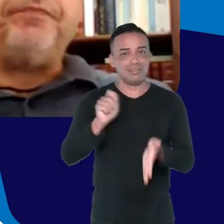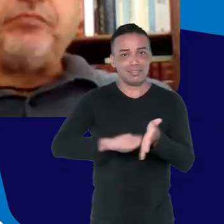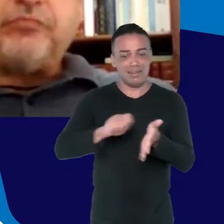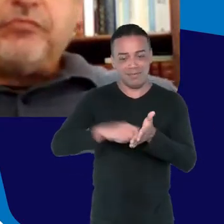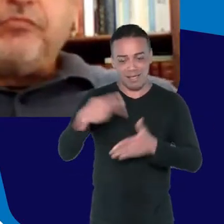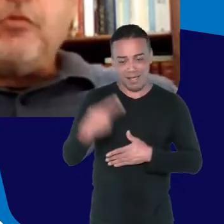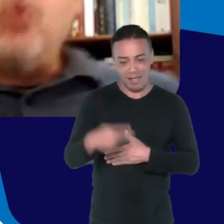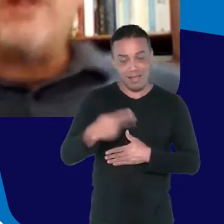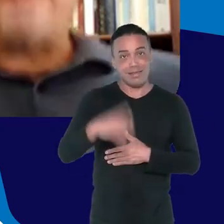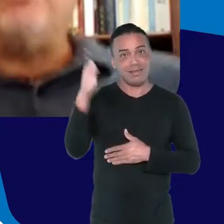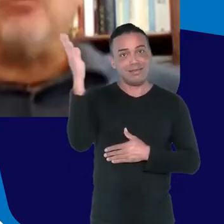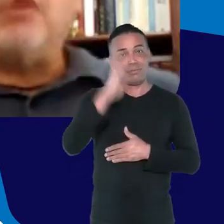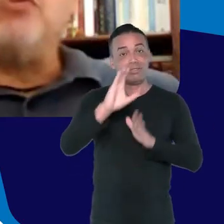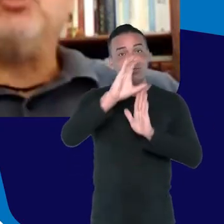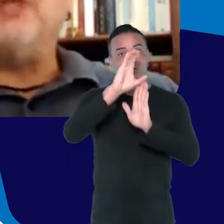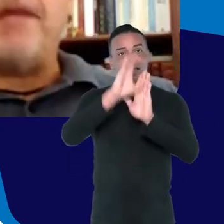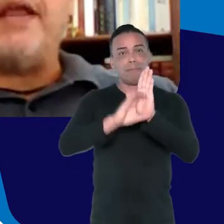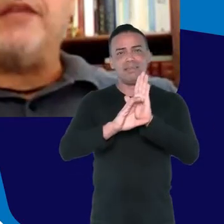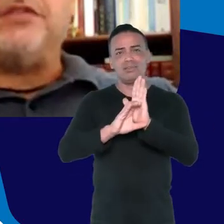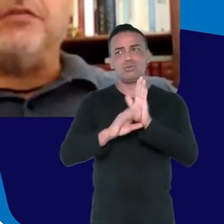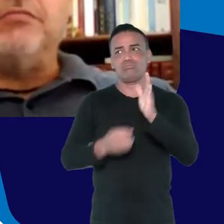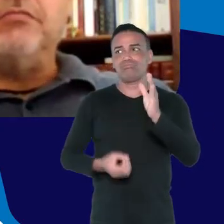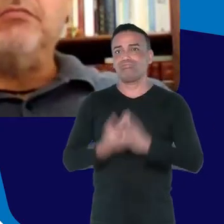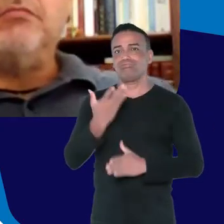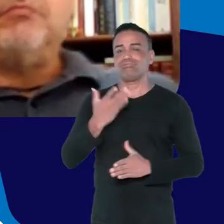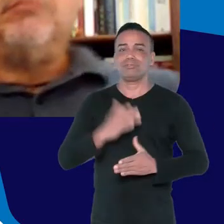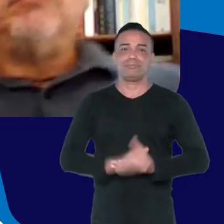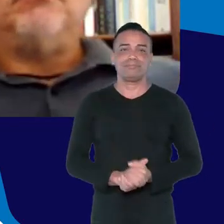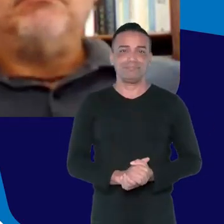Brasil o capítulo onde ele aparece.